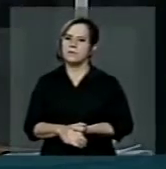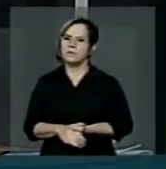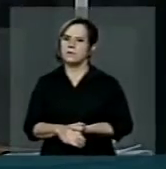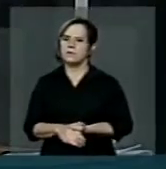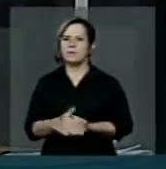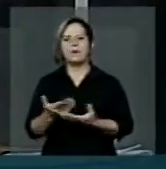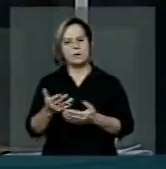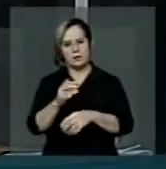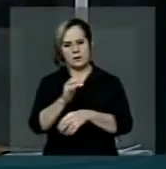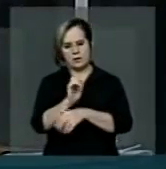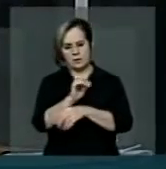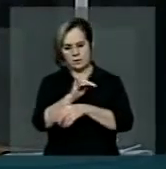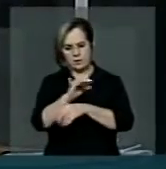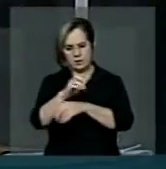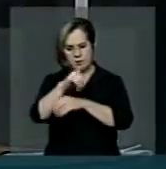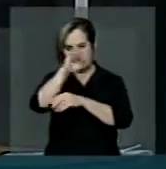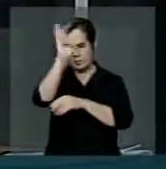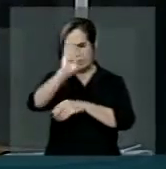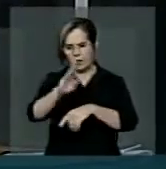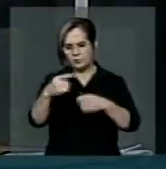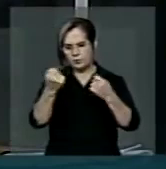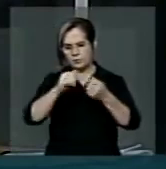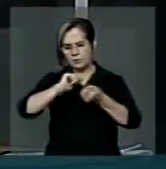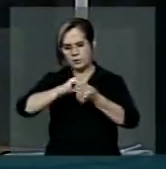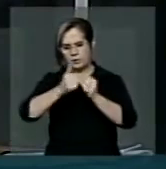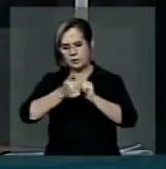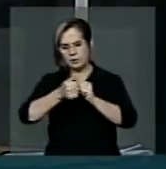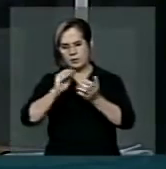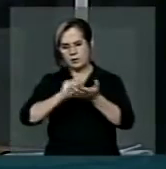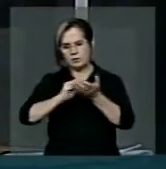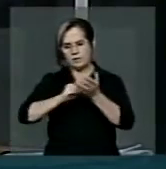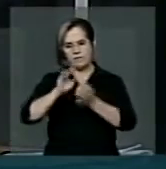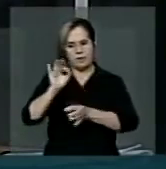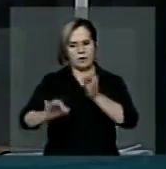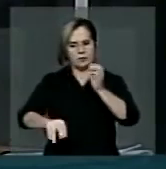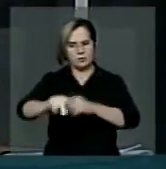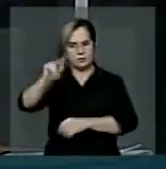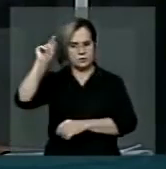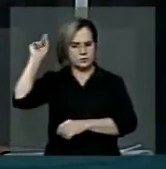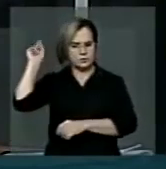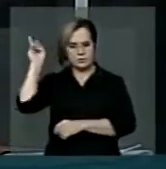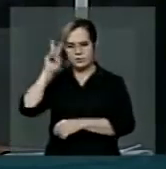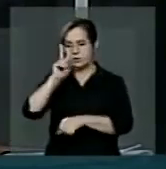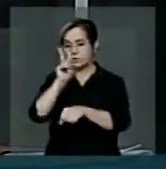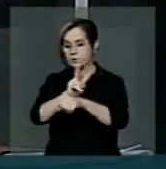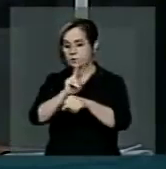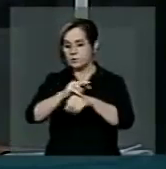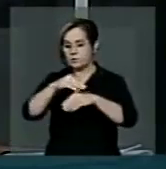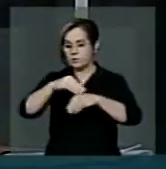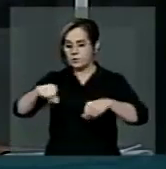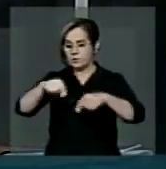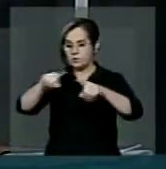Estado brasileiro cabe corrigir essa injustiça histórica, demarcando as terras indígenas e